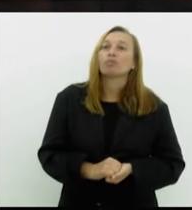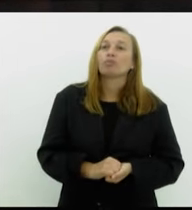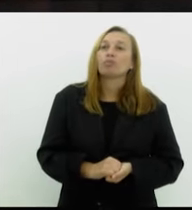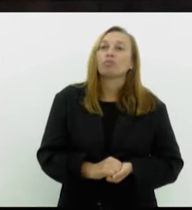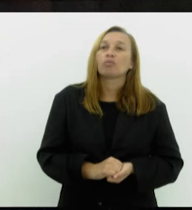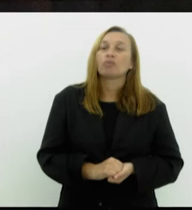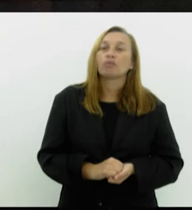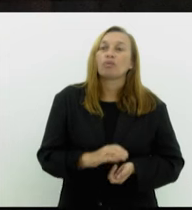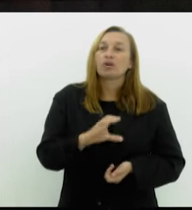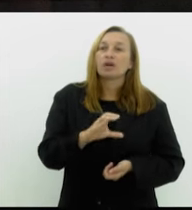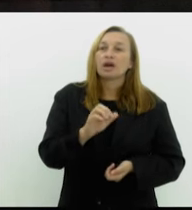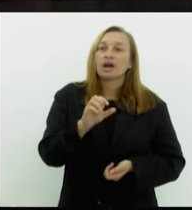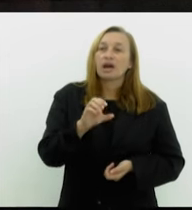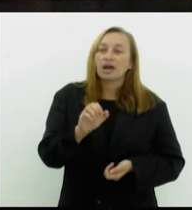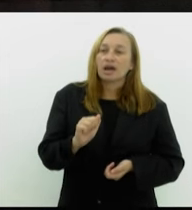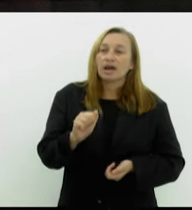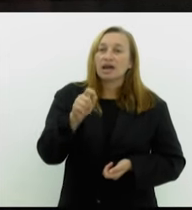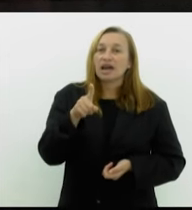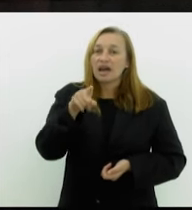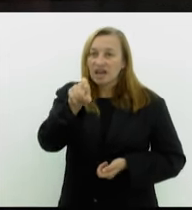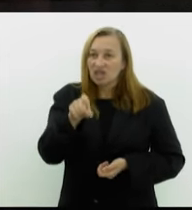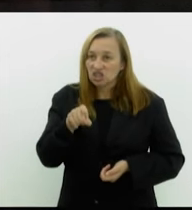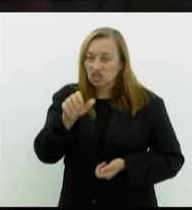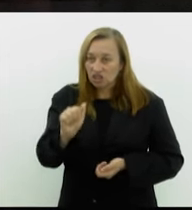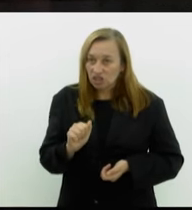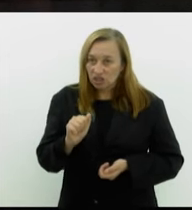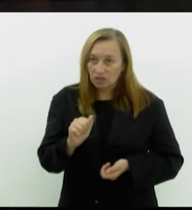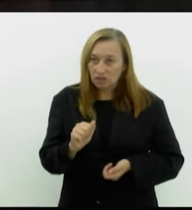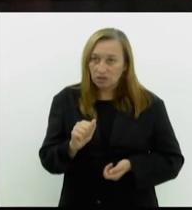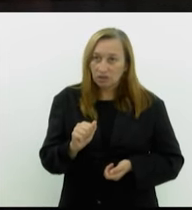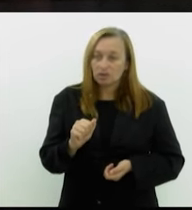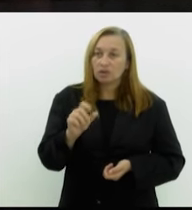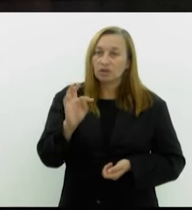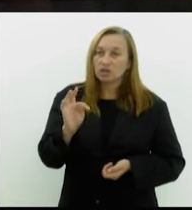do Tesouro está superavitário? Não.